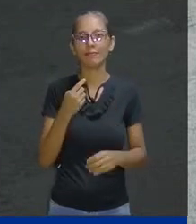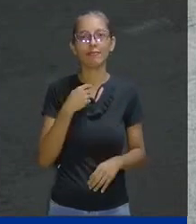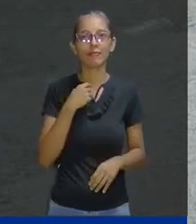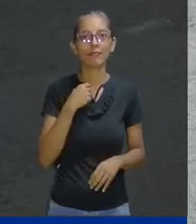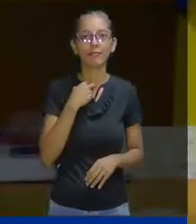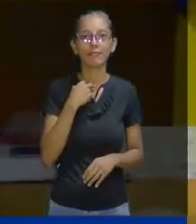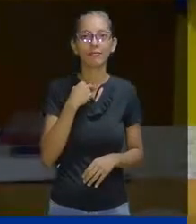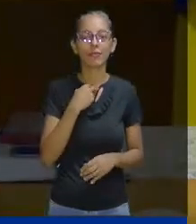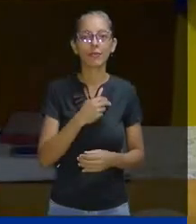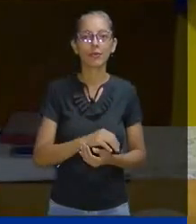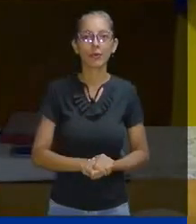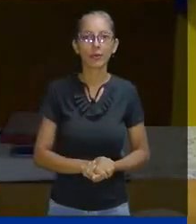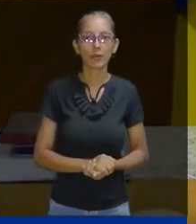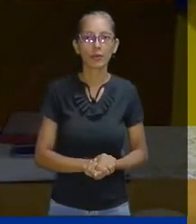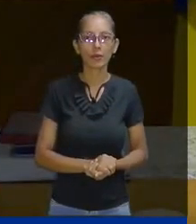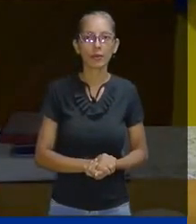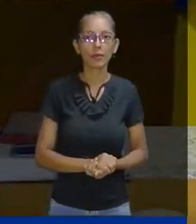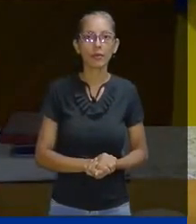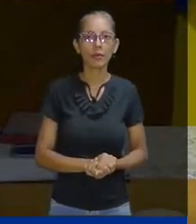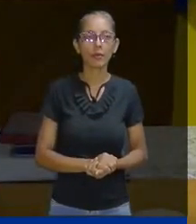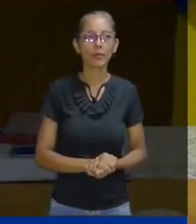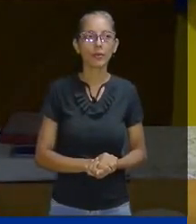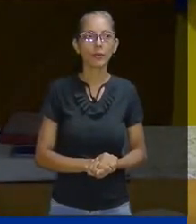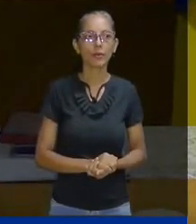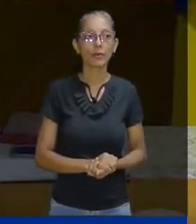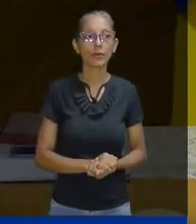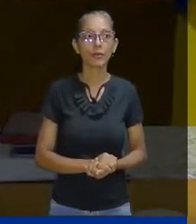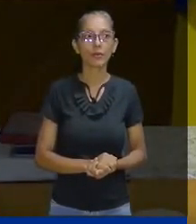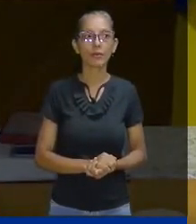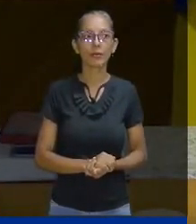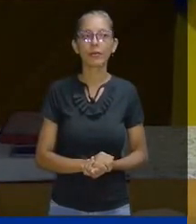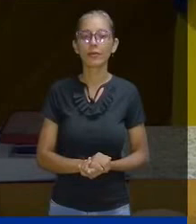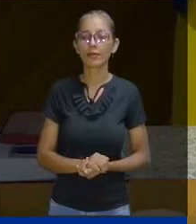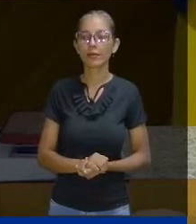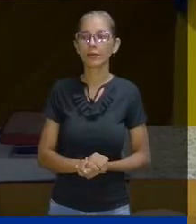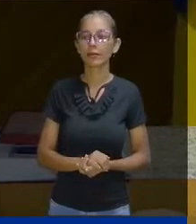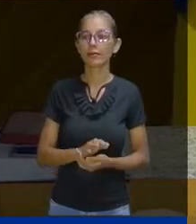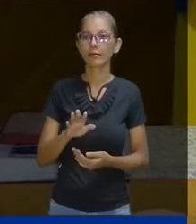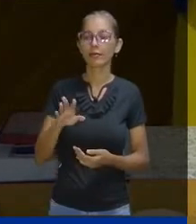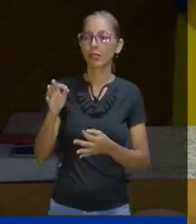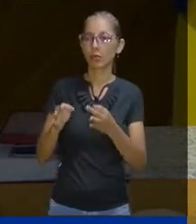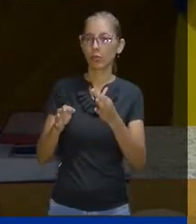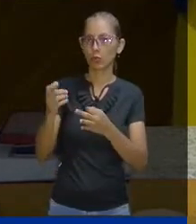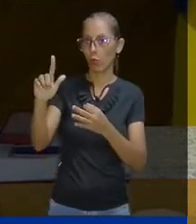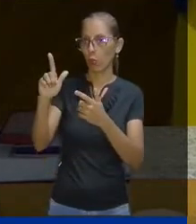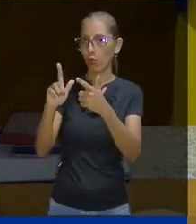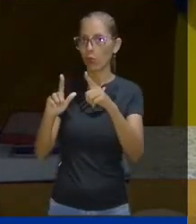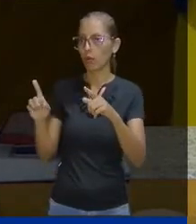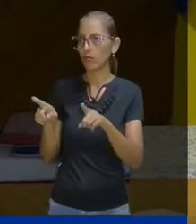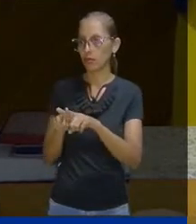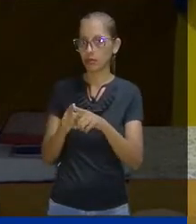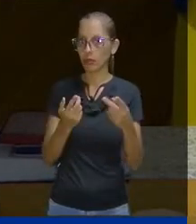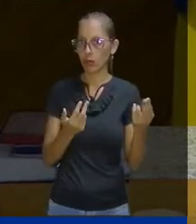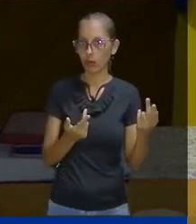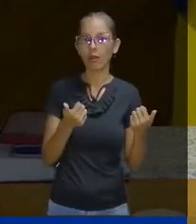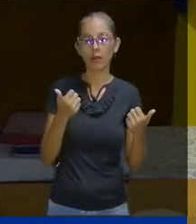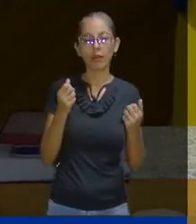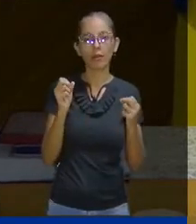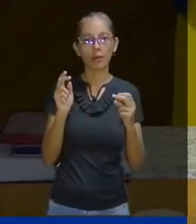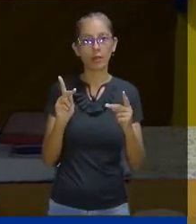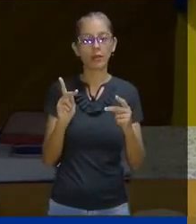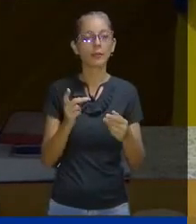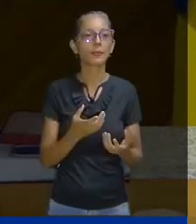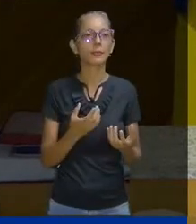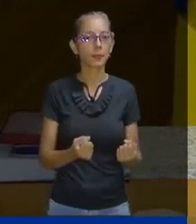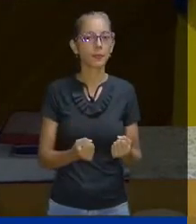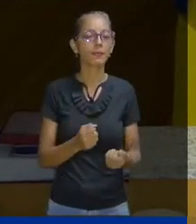Tina, Vossa Excelência também tem interesse em não tirar férias até o final das eleições? Então pronto, eu levo essa proposição ao